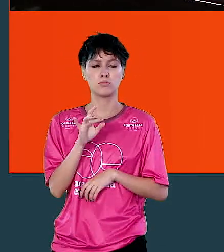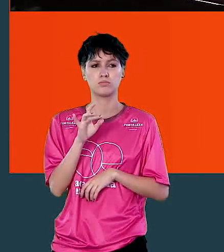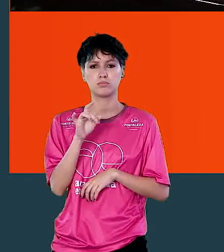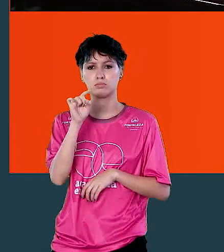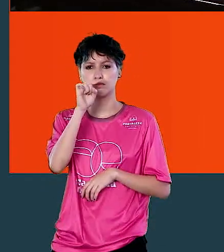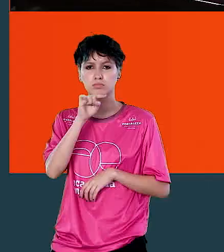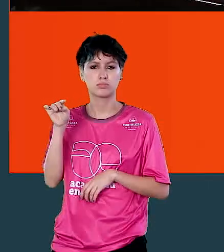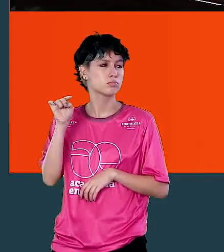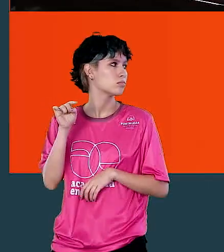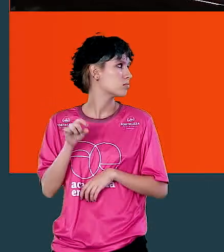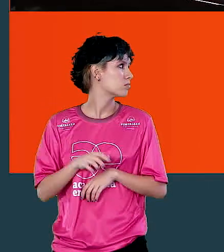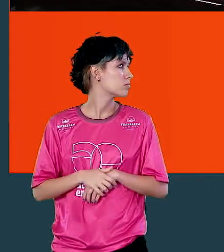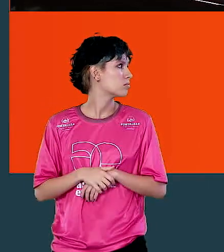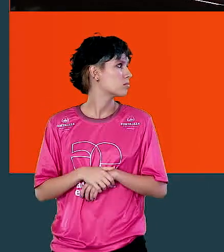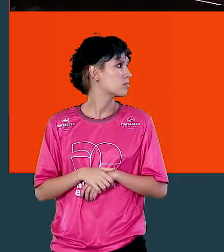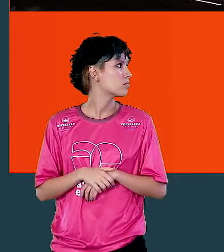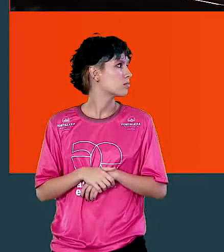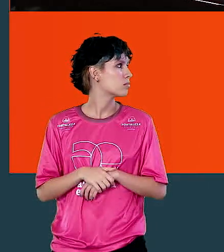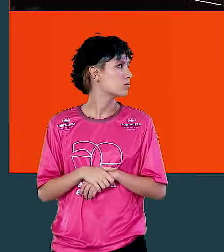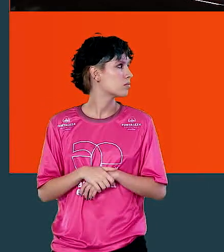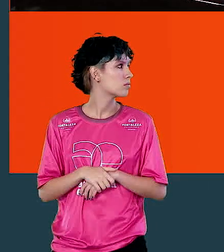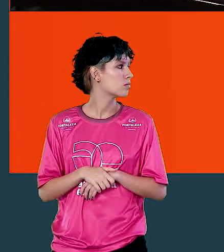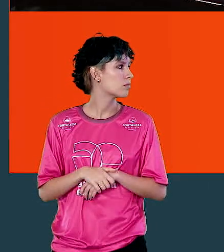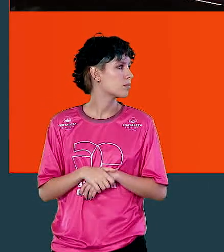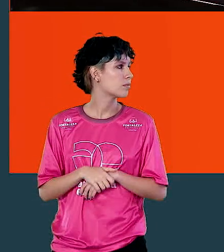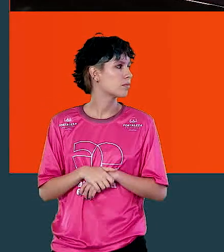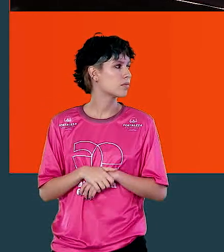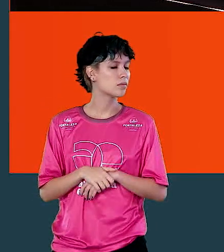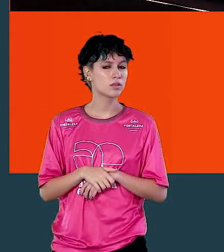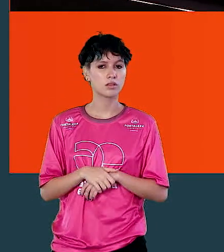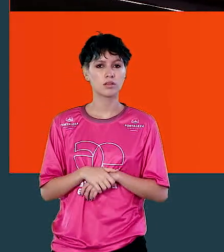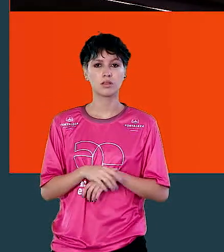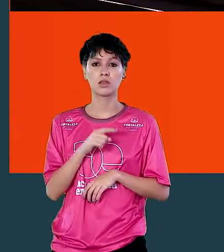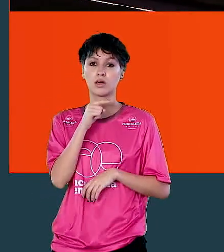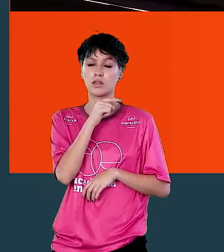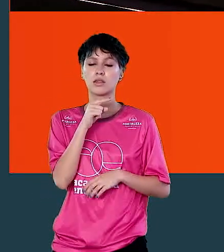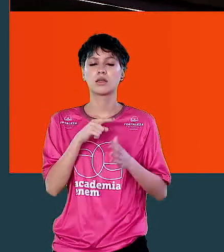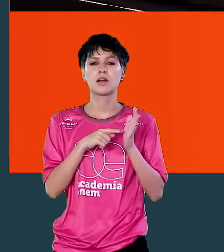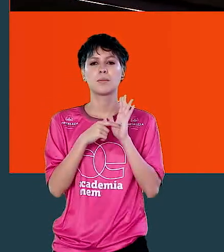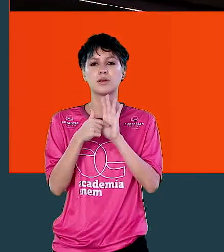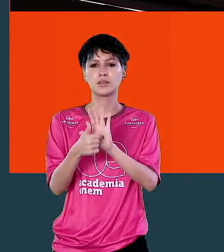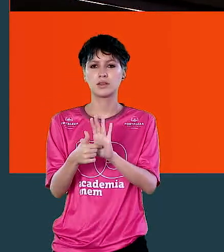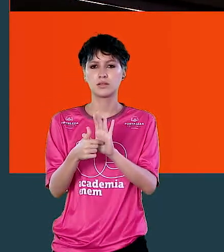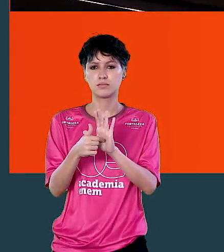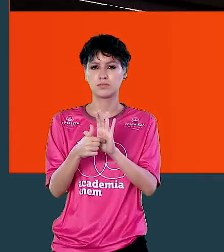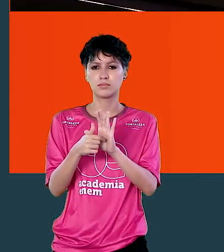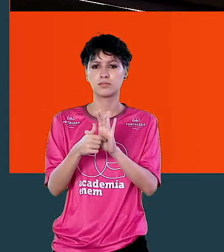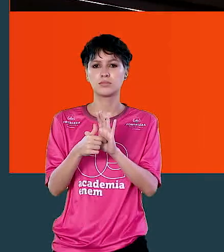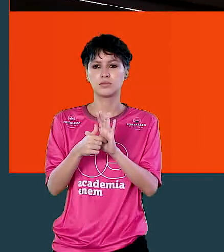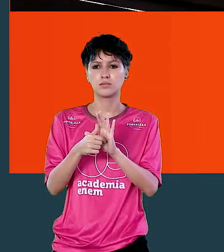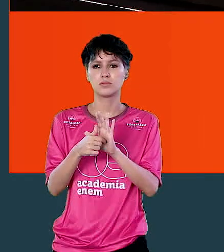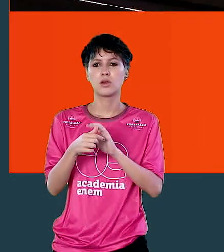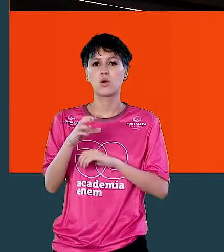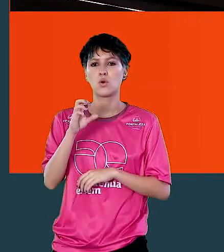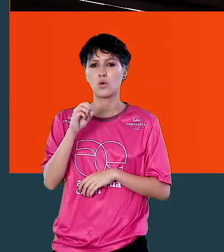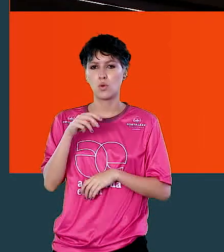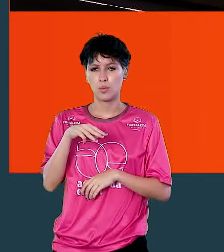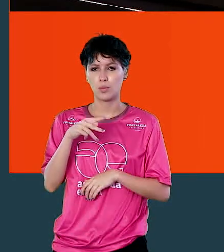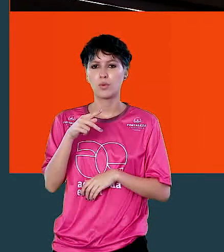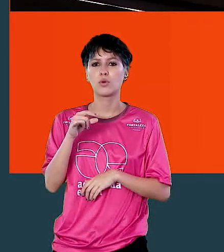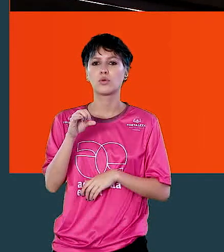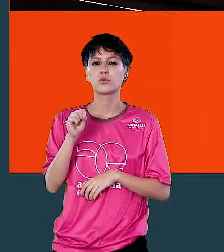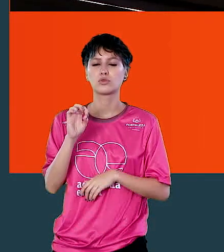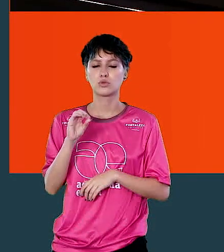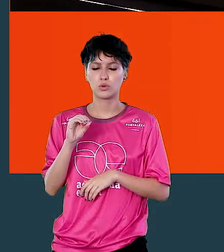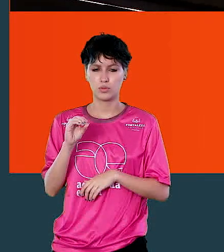galera, é uma maneira de representar um composto orgânico, tá? Mas Ed, quais são os elementos